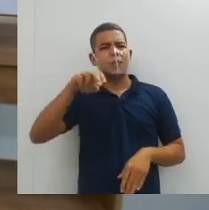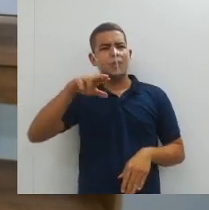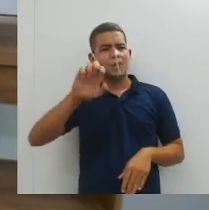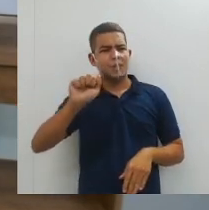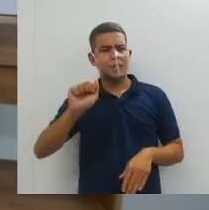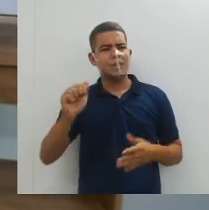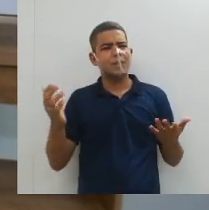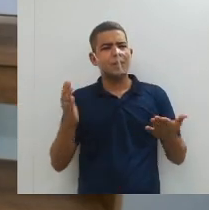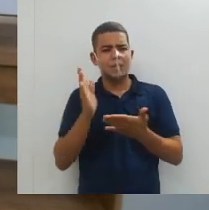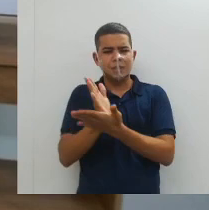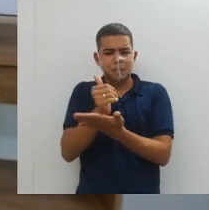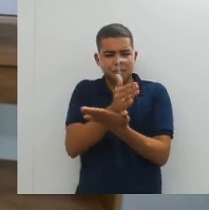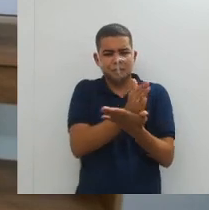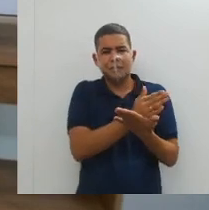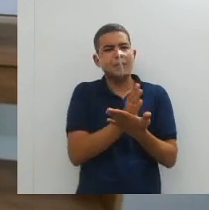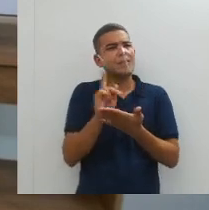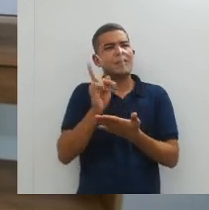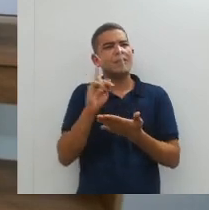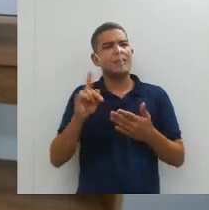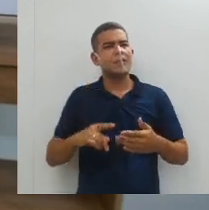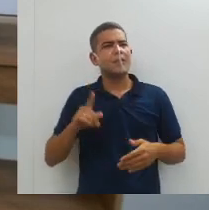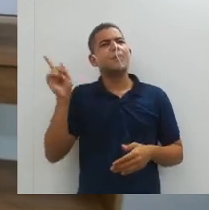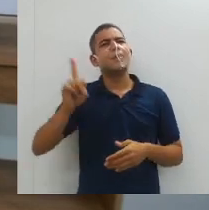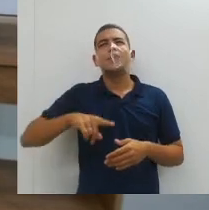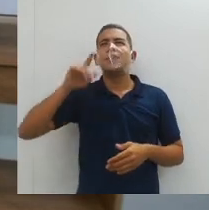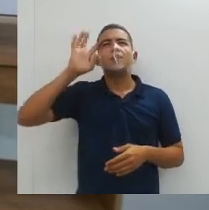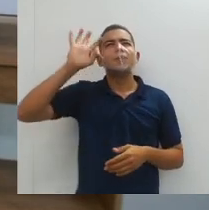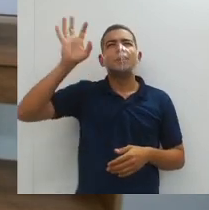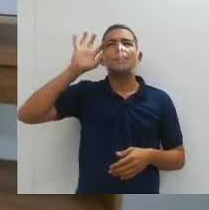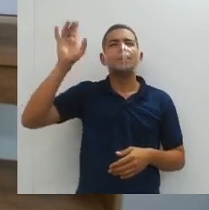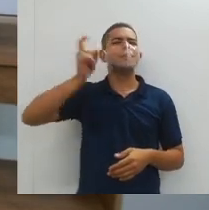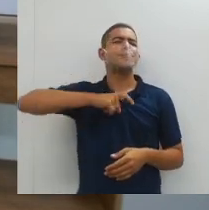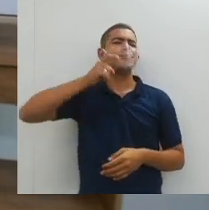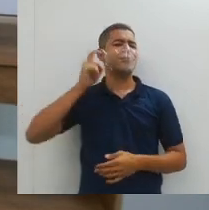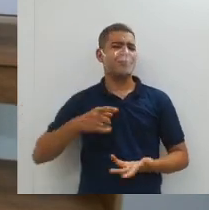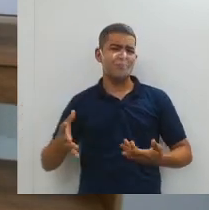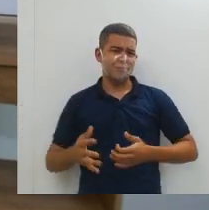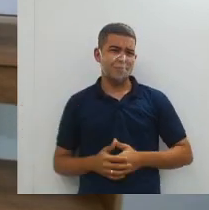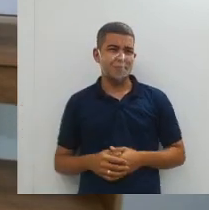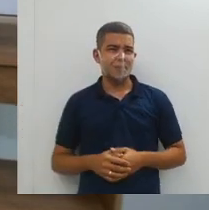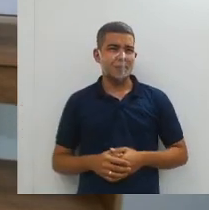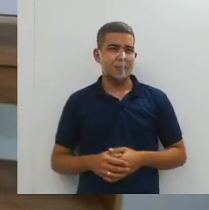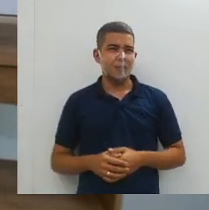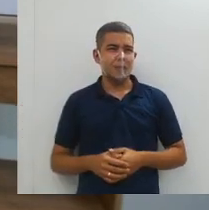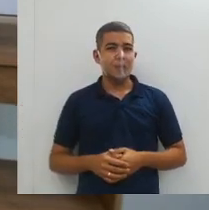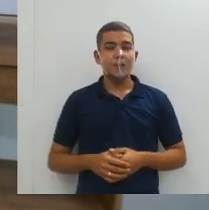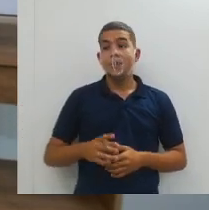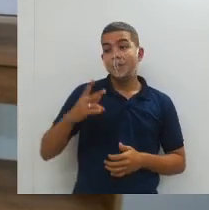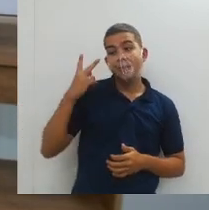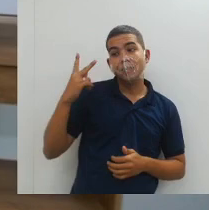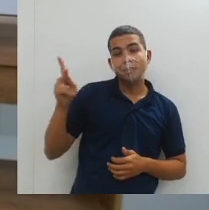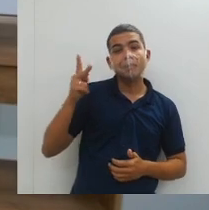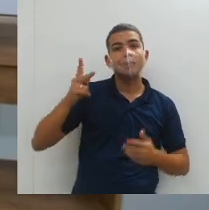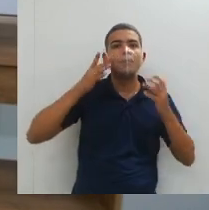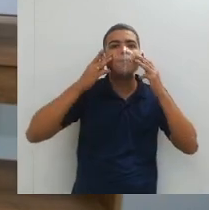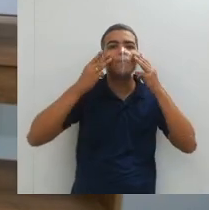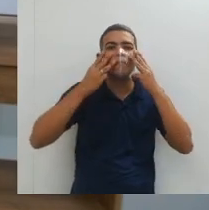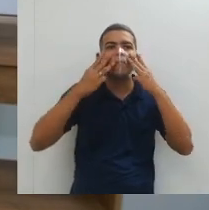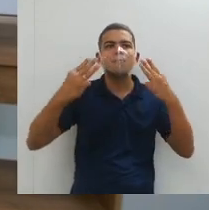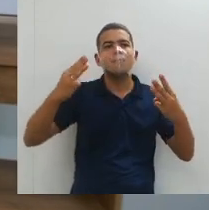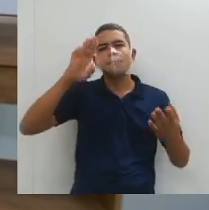divisão? Não, isso é uma ilusão segundo Maquiavel. Para ele, as pessoas